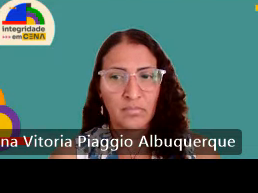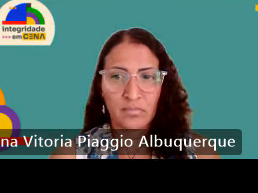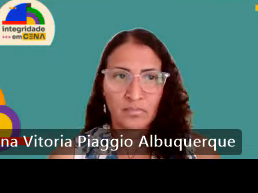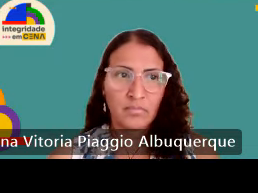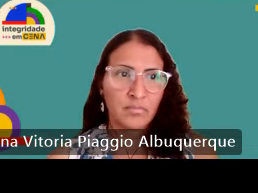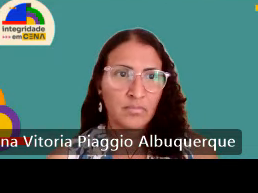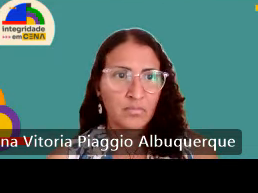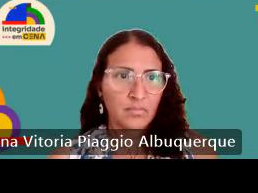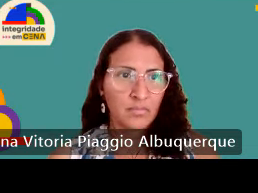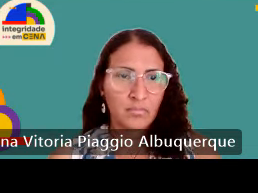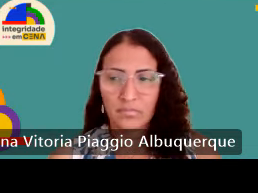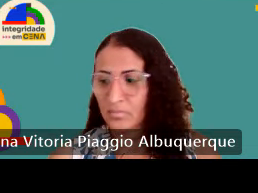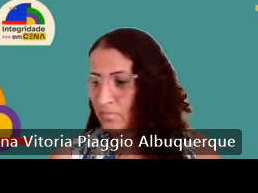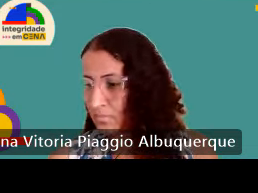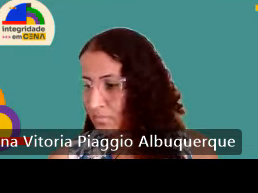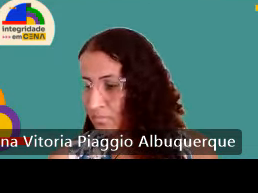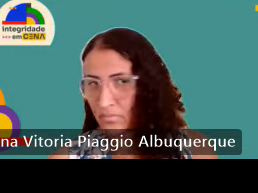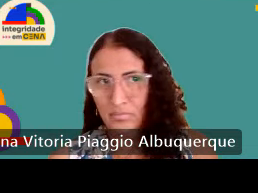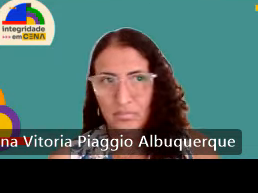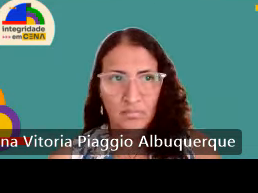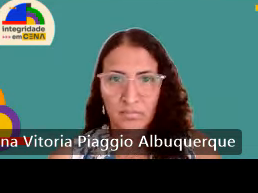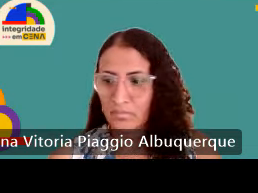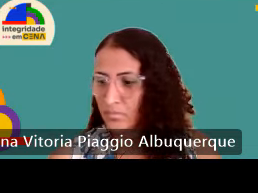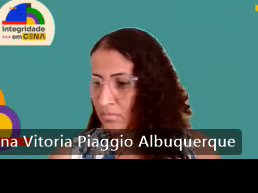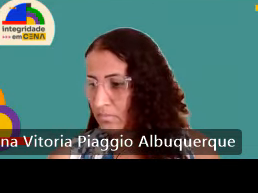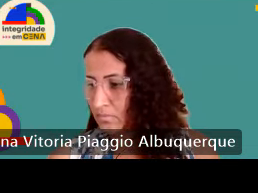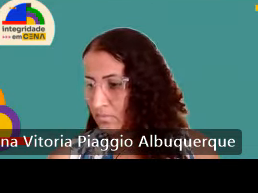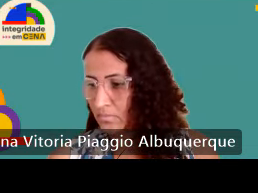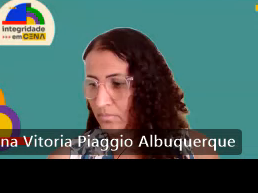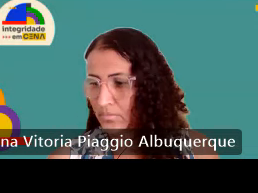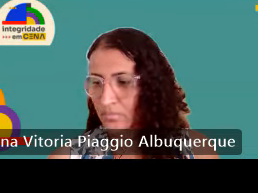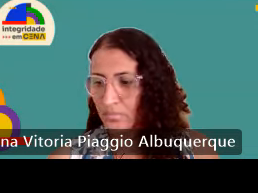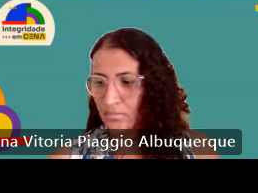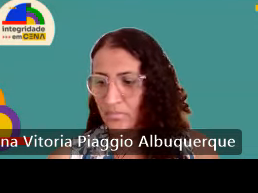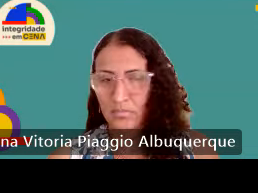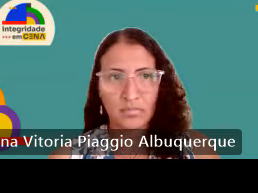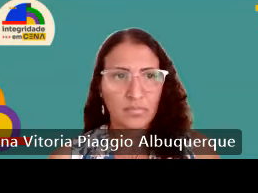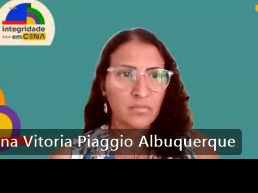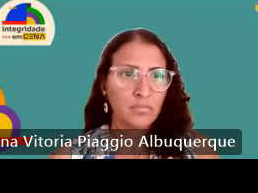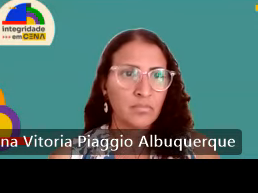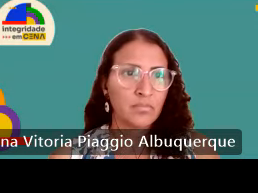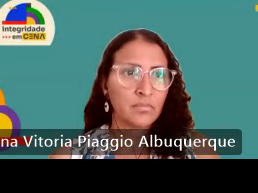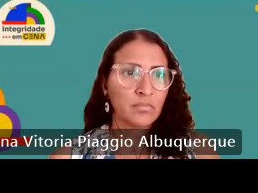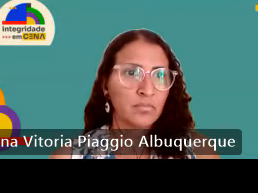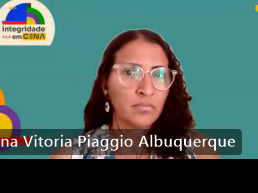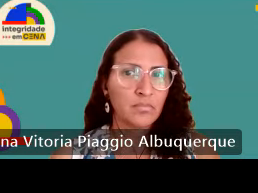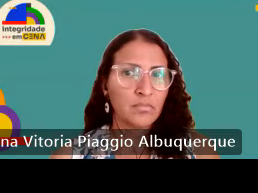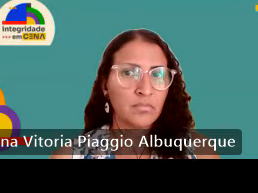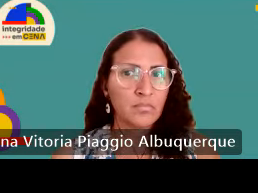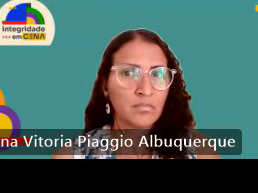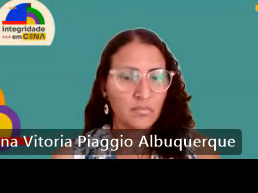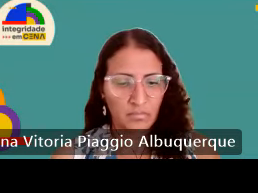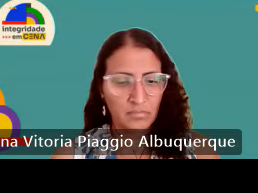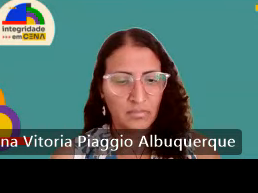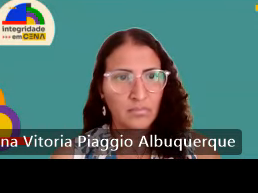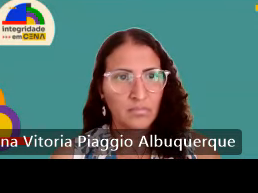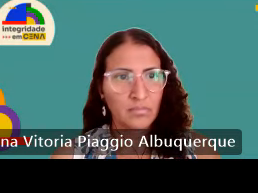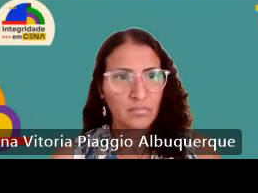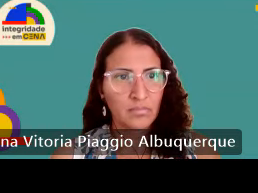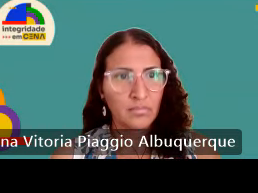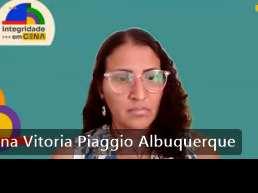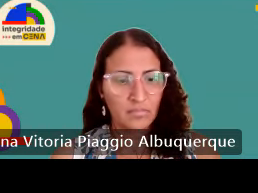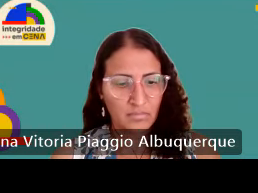planejamento e orçamento falei eu quero trabalhar com isso isso aqui é estruturante eu quero trabalhar e eu quero ser servidora pública para fazer algo estruturante para mudar a